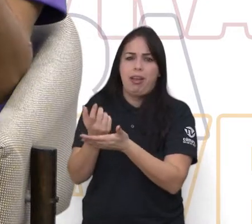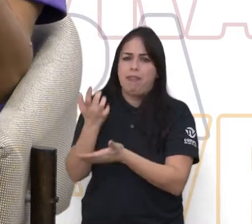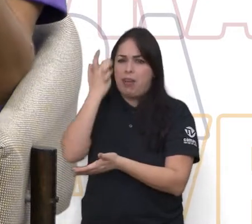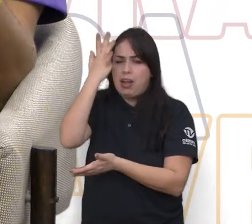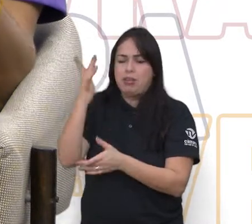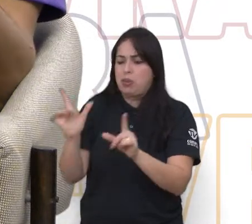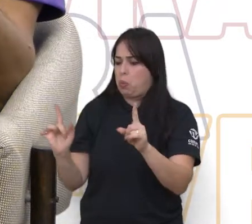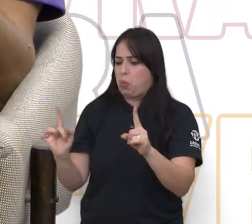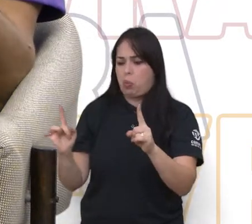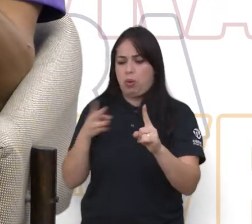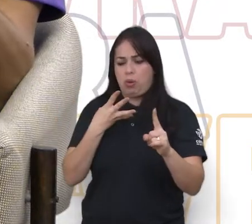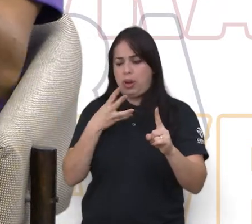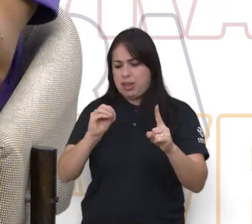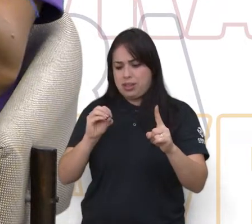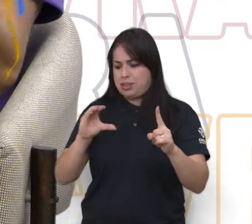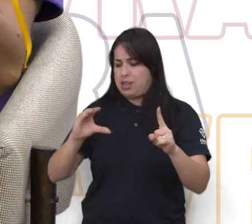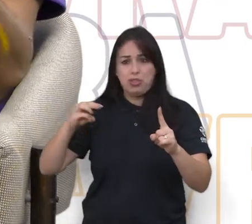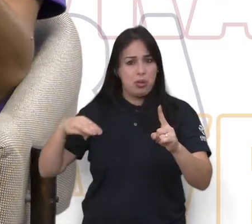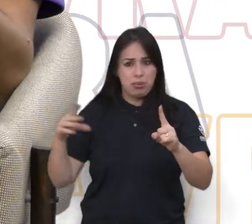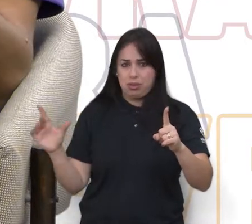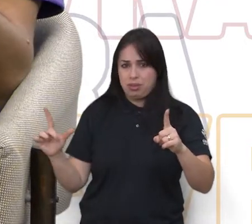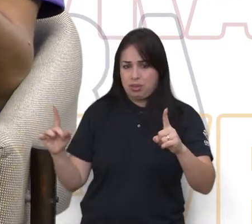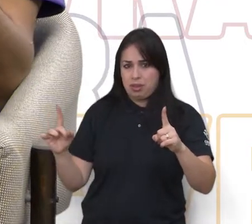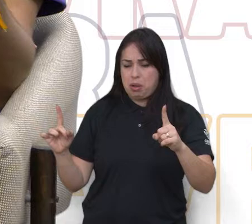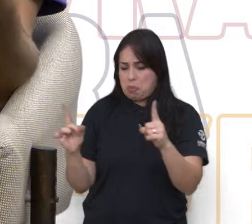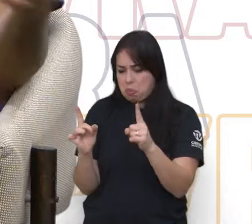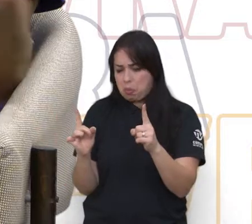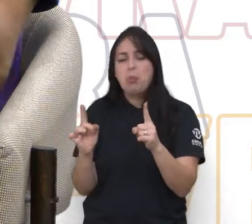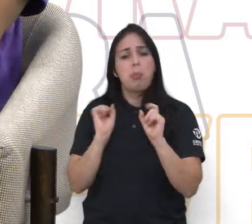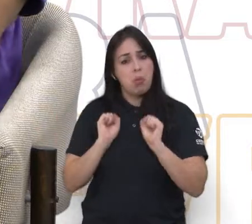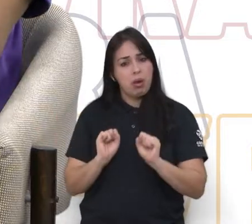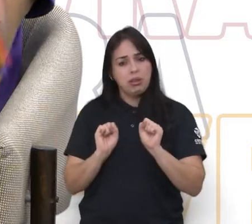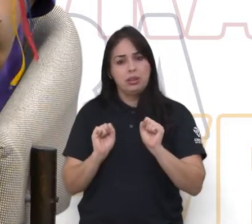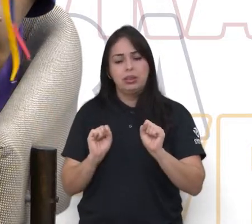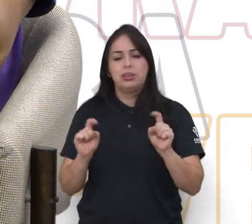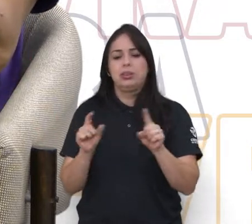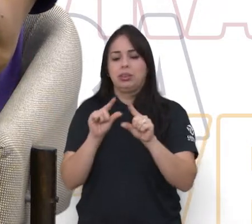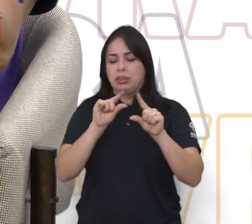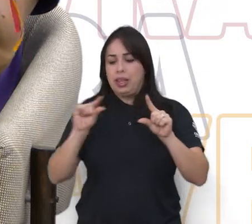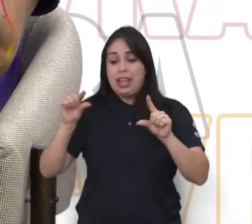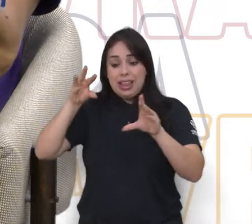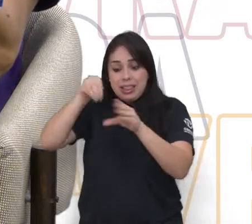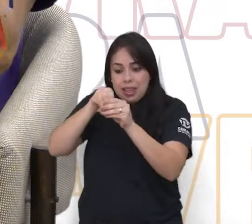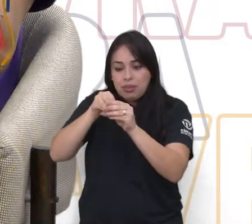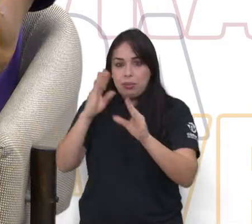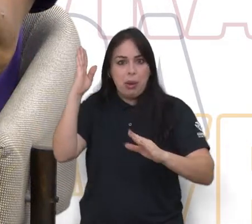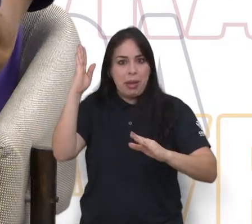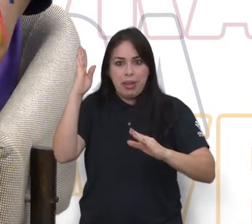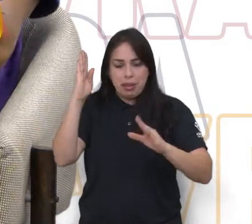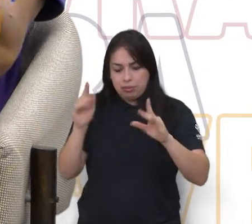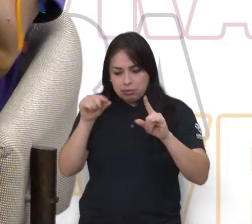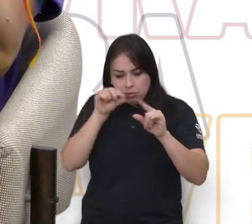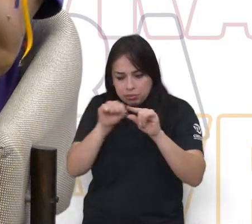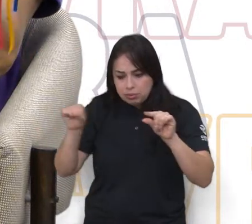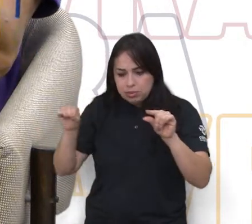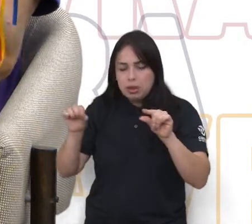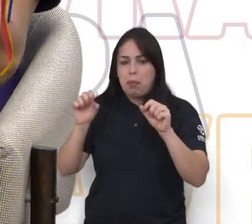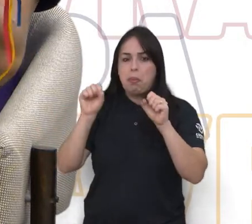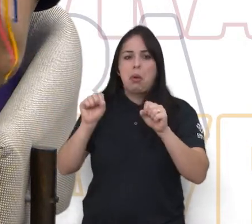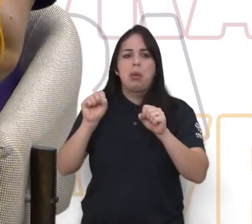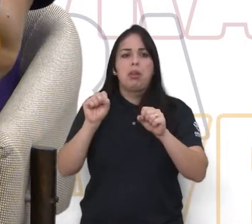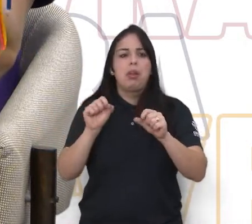40 centímetros nesse daqui, ó. Pode fazer até menor, de 30. E aqui dentro vai um pauzinho. Um pauzinho. Pode ser um galinho de